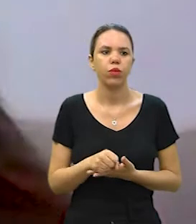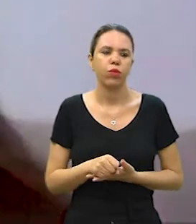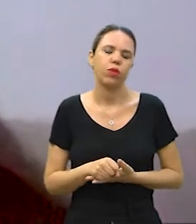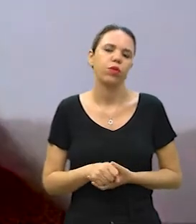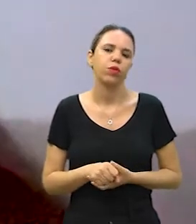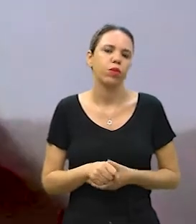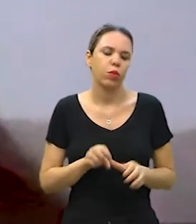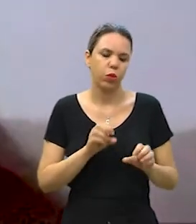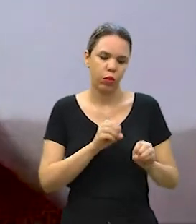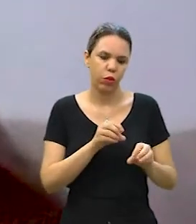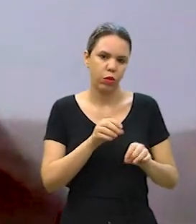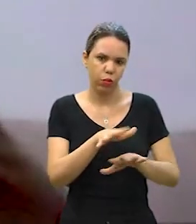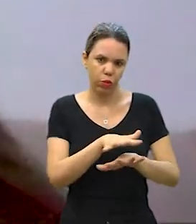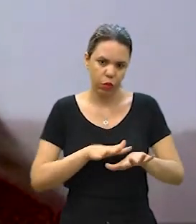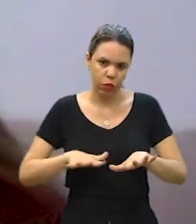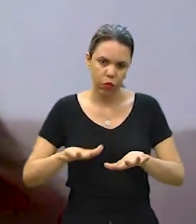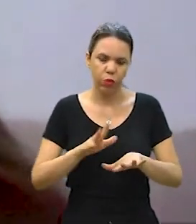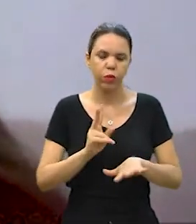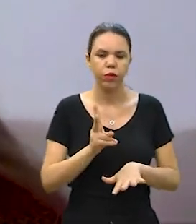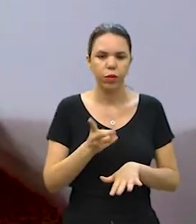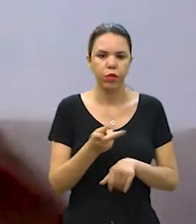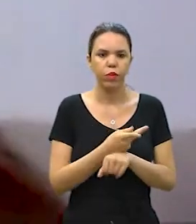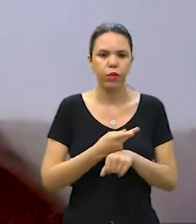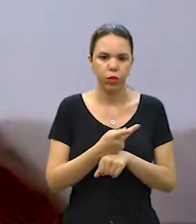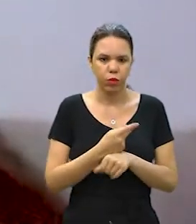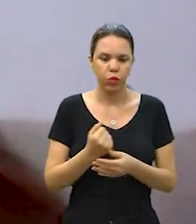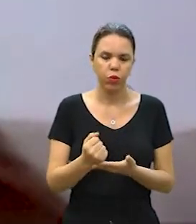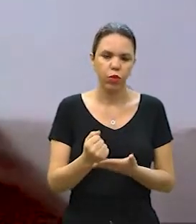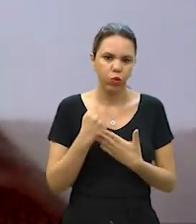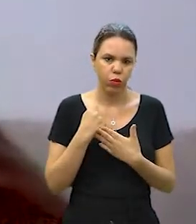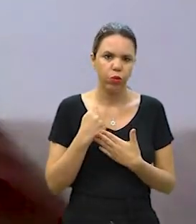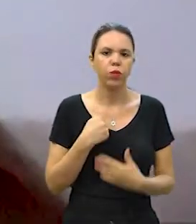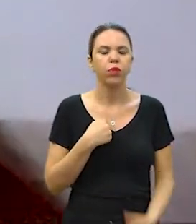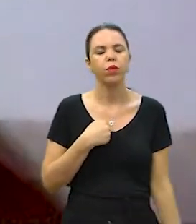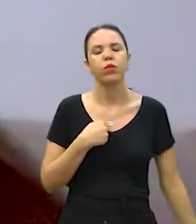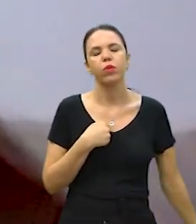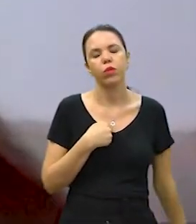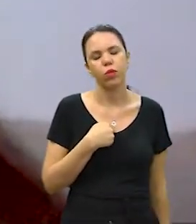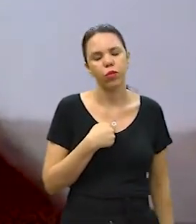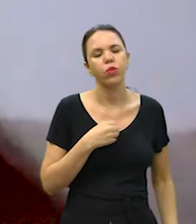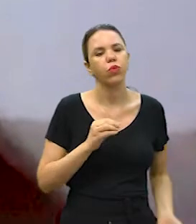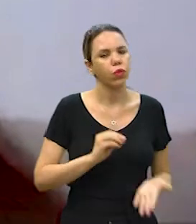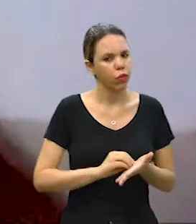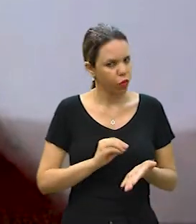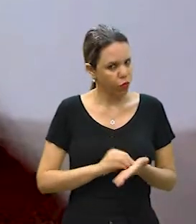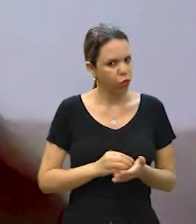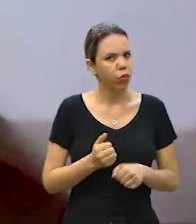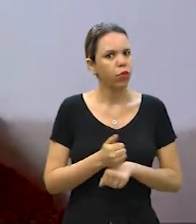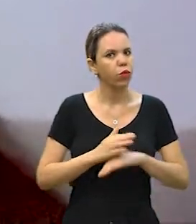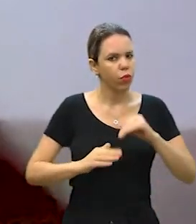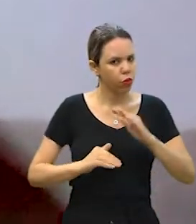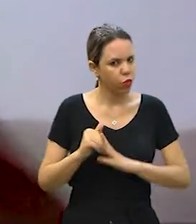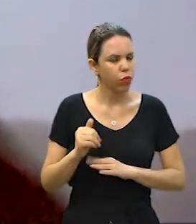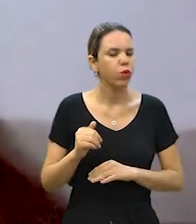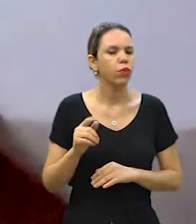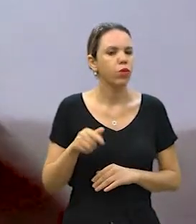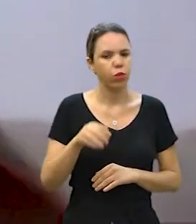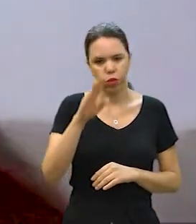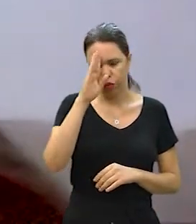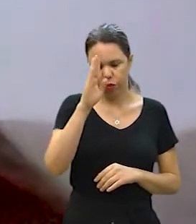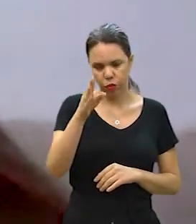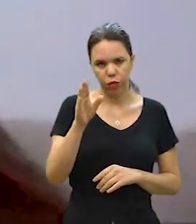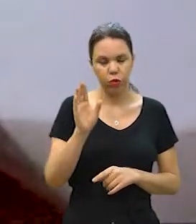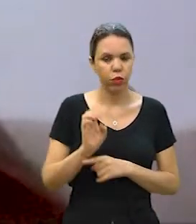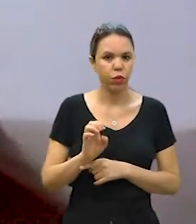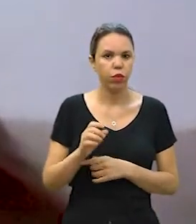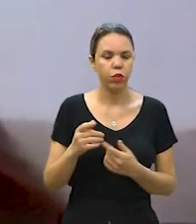educação especial, então sempre que a gente, né, procura, eles nos ajudam, mas faltam também profissionais, né, principalmente